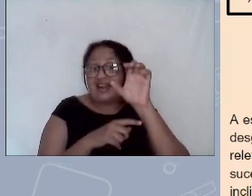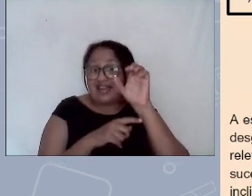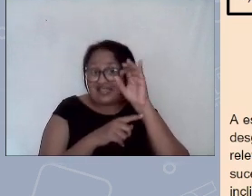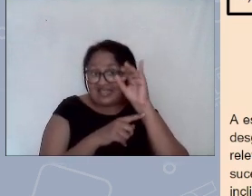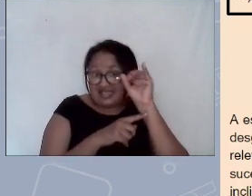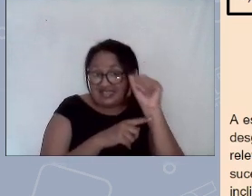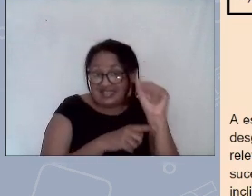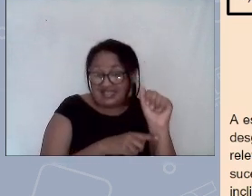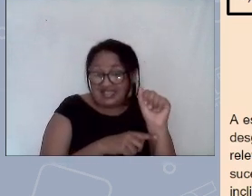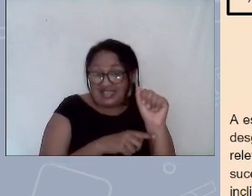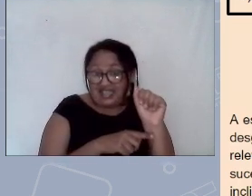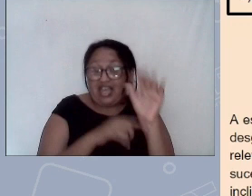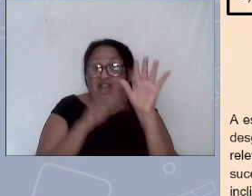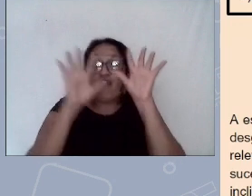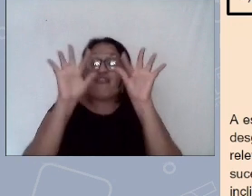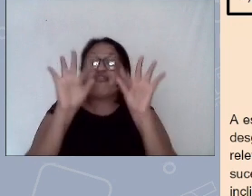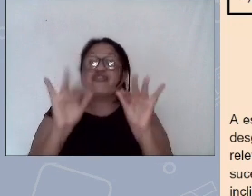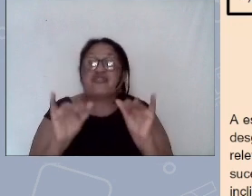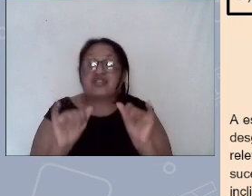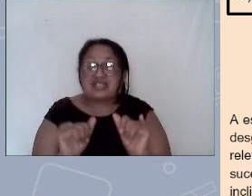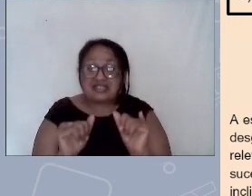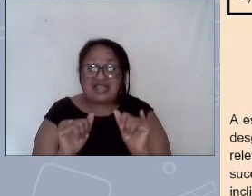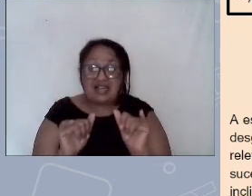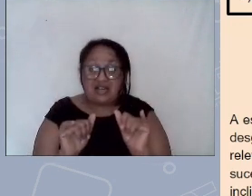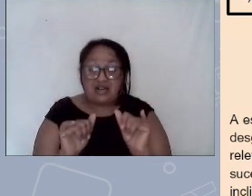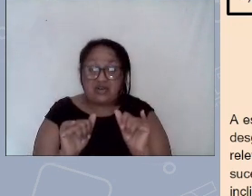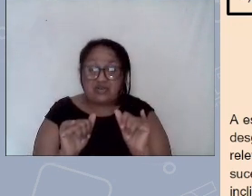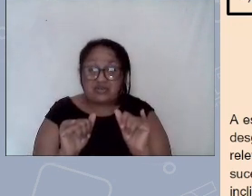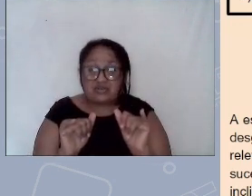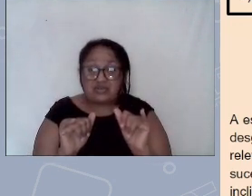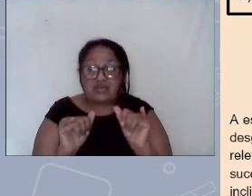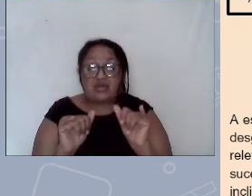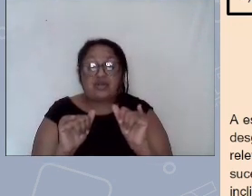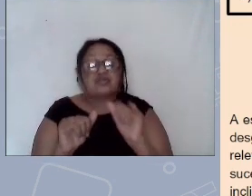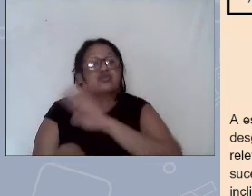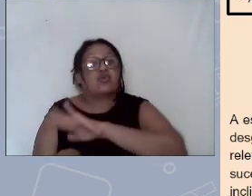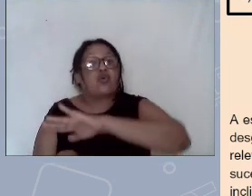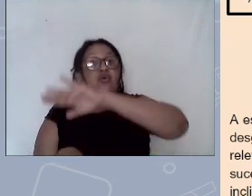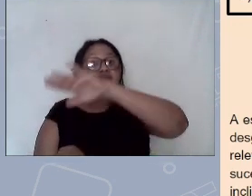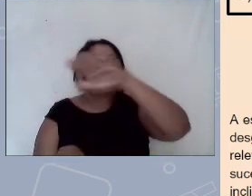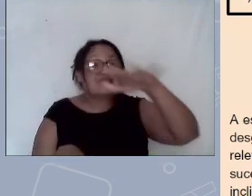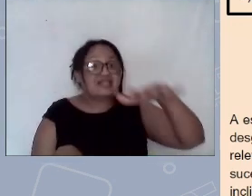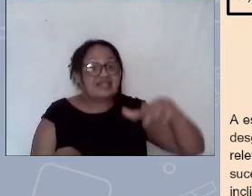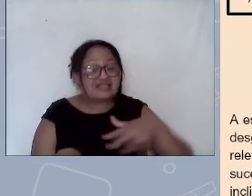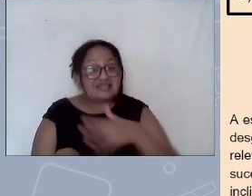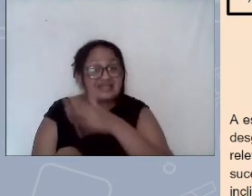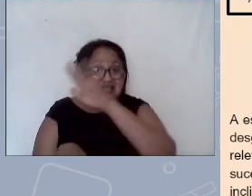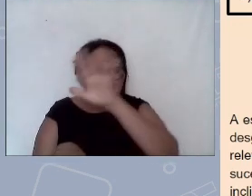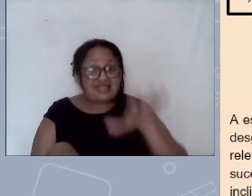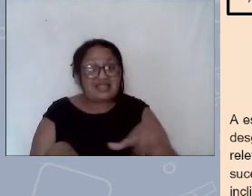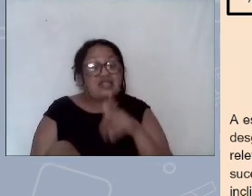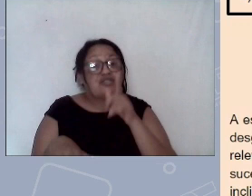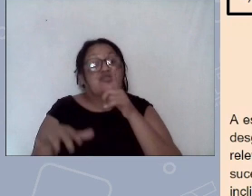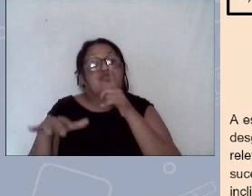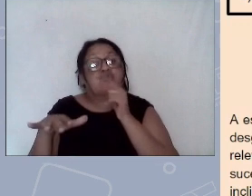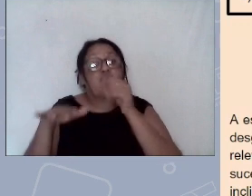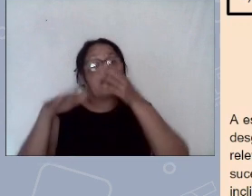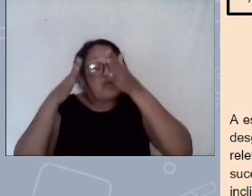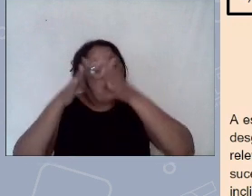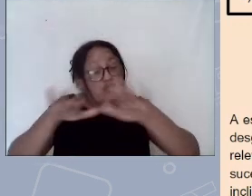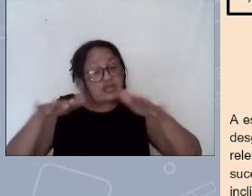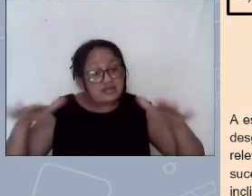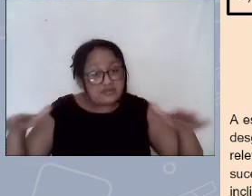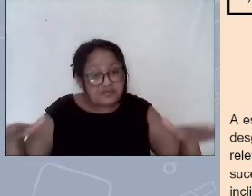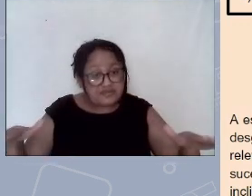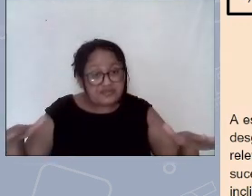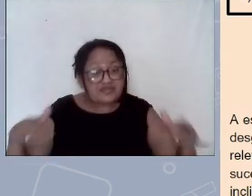abrupto do continente sobre o mar sobre o oceano ou seja é o contato direto